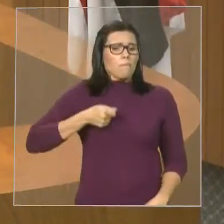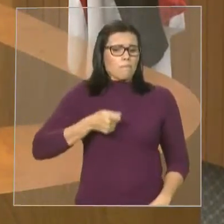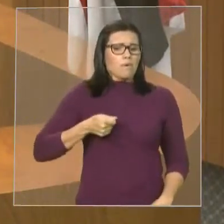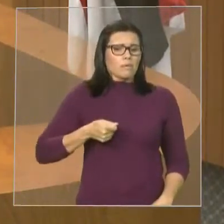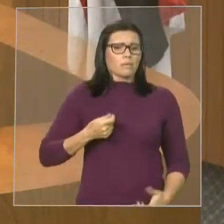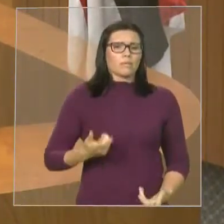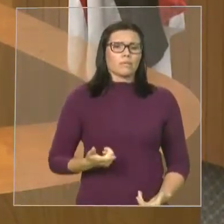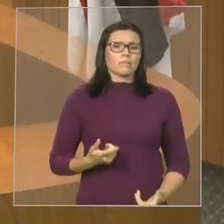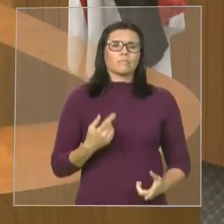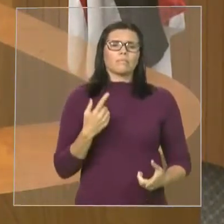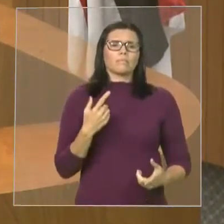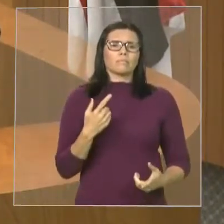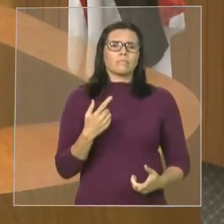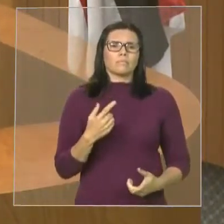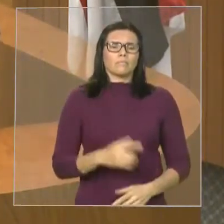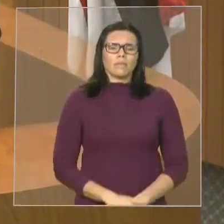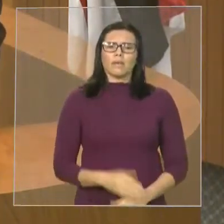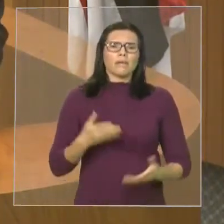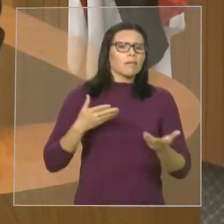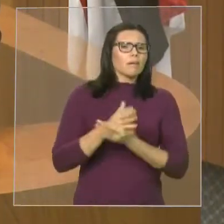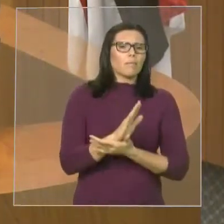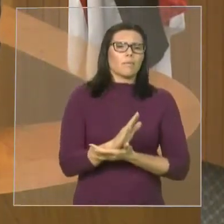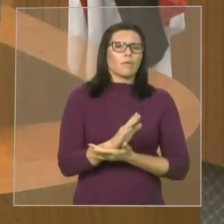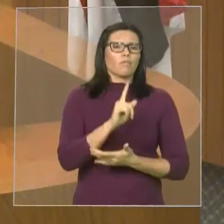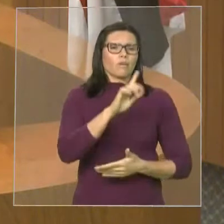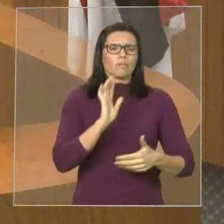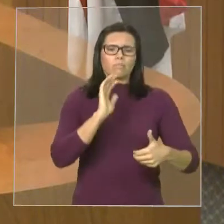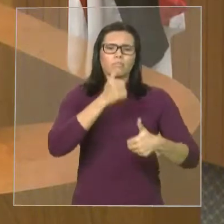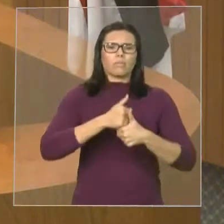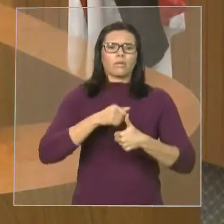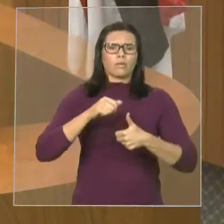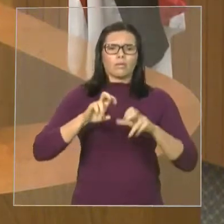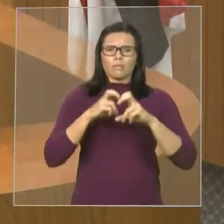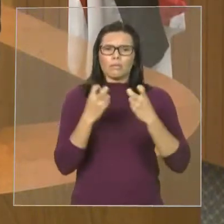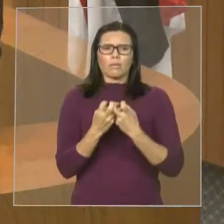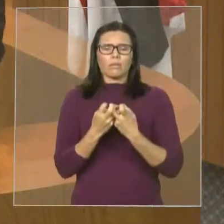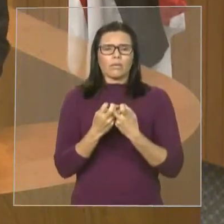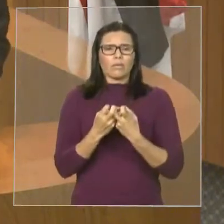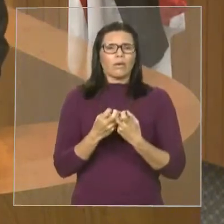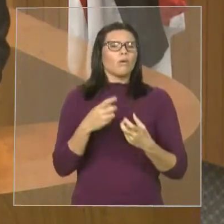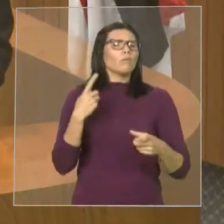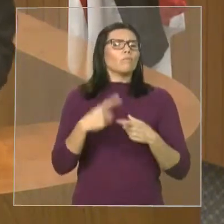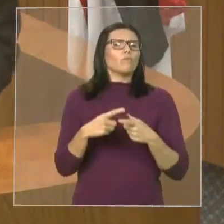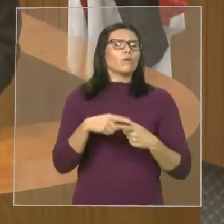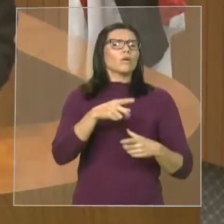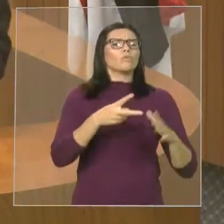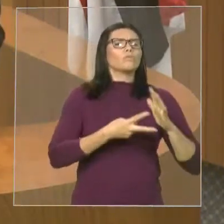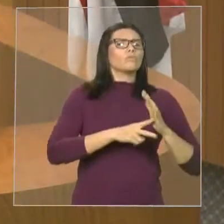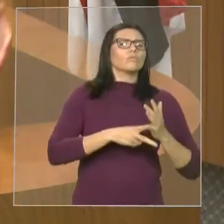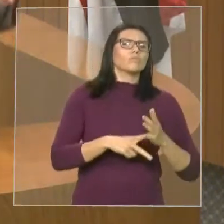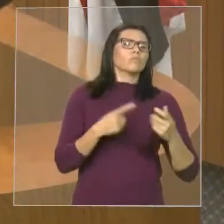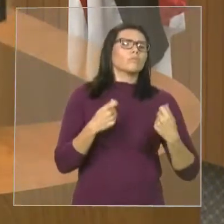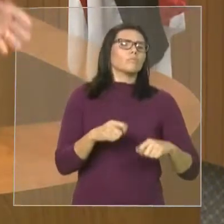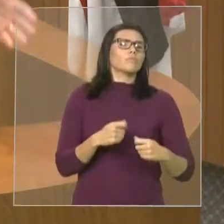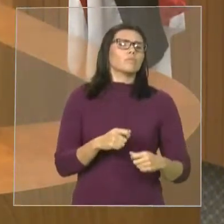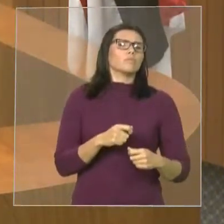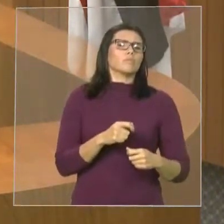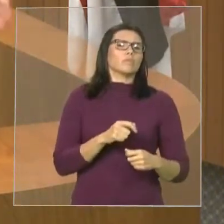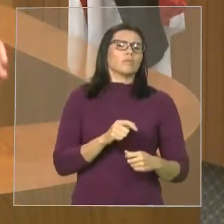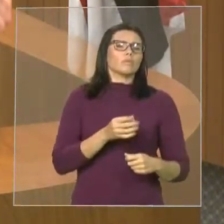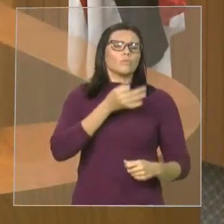precisam apresentar a lista tríplice? E isso está destacado na nossa emenda também. Um outro ponto, o